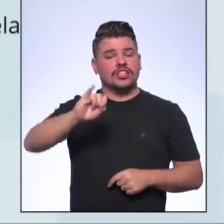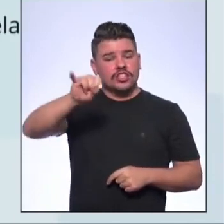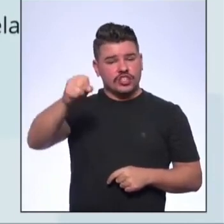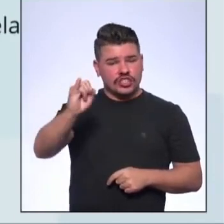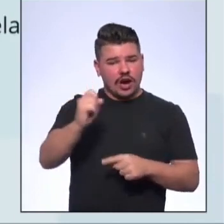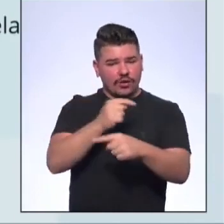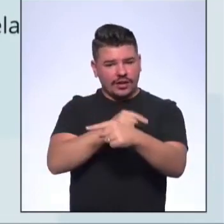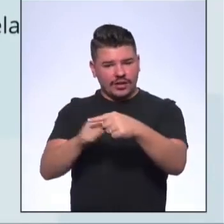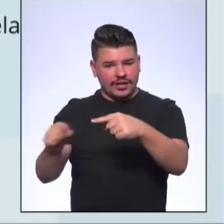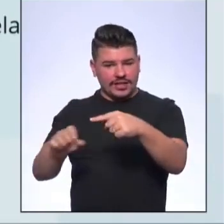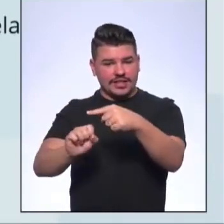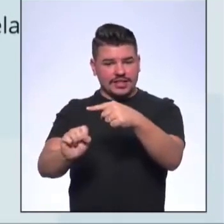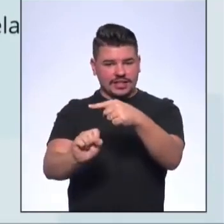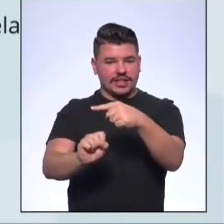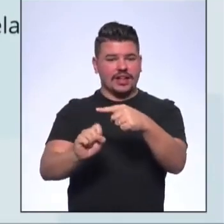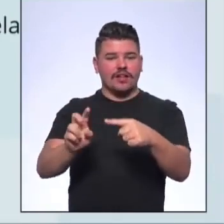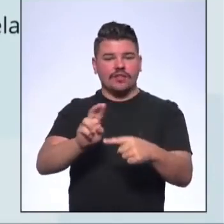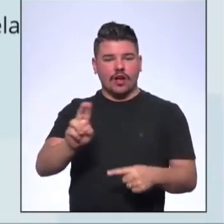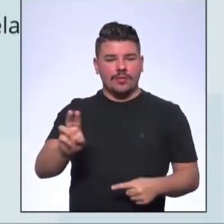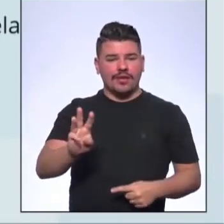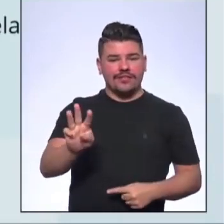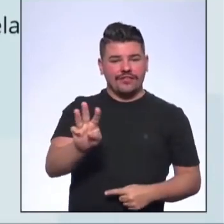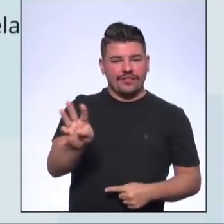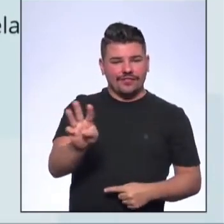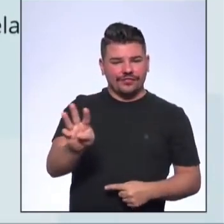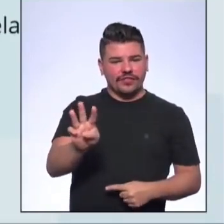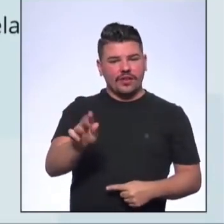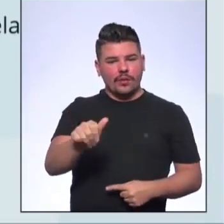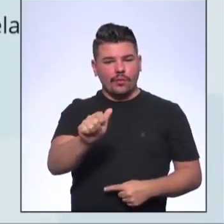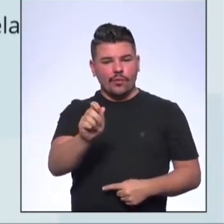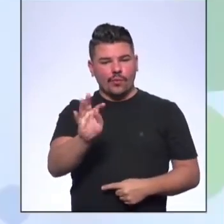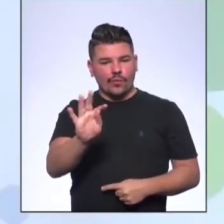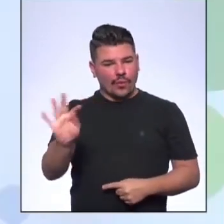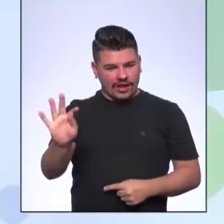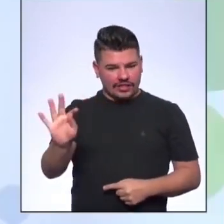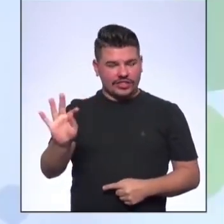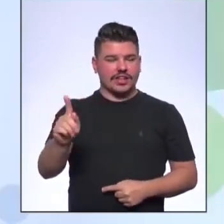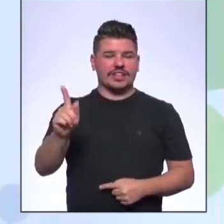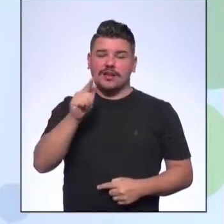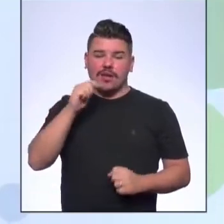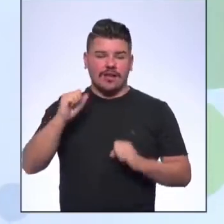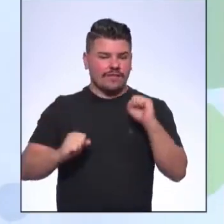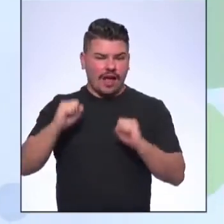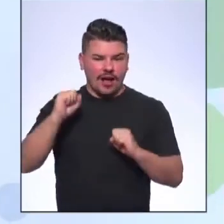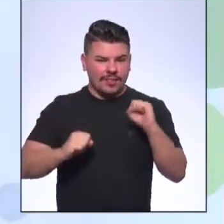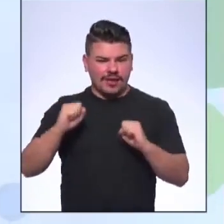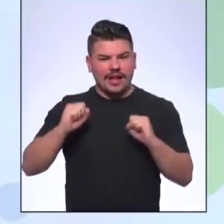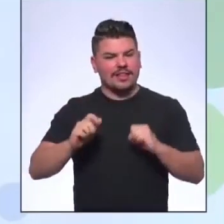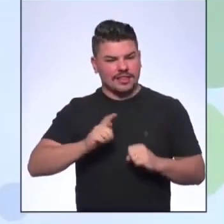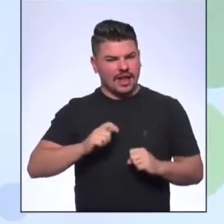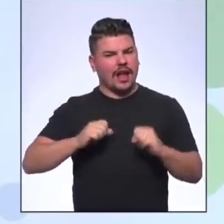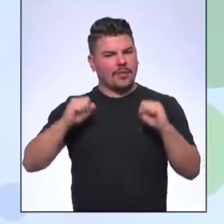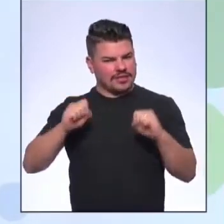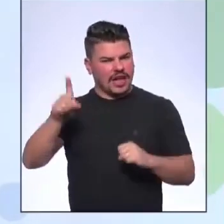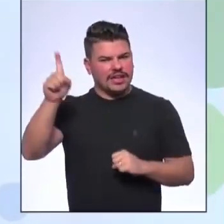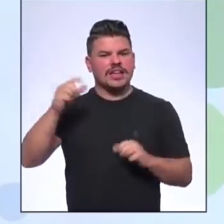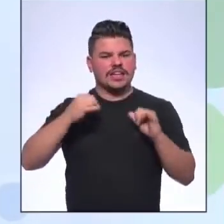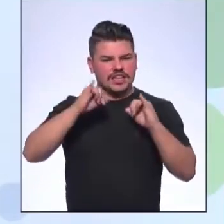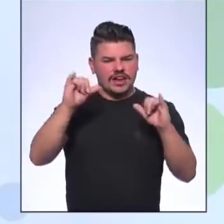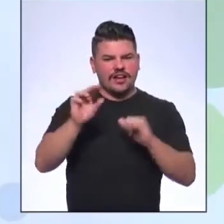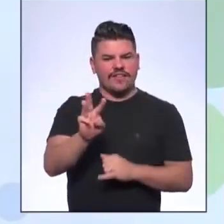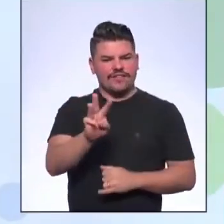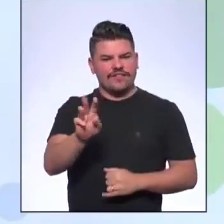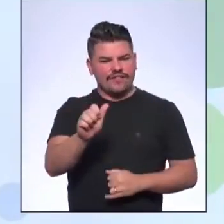específico que chama de watt, tá? Ah, tanto a potência de uma usina é tantos, né? Megawatts, terawatts, né?